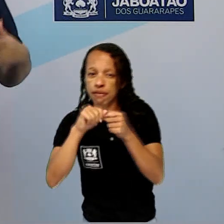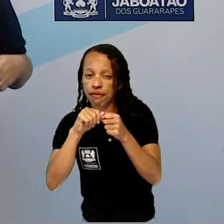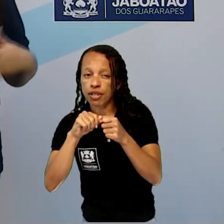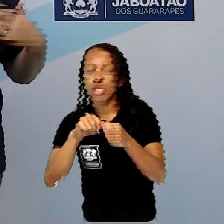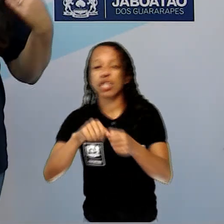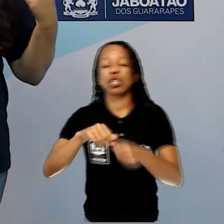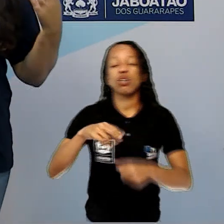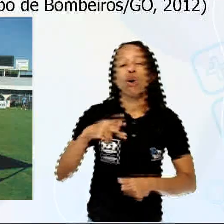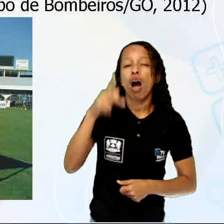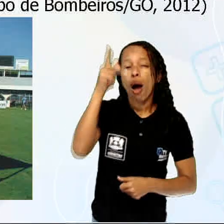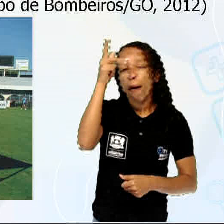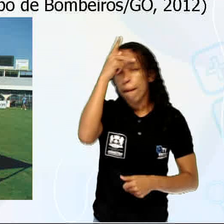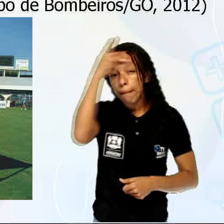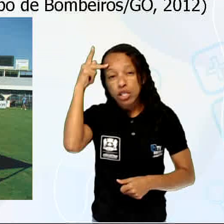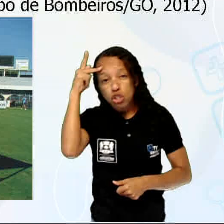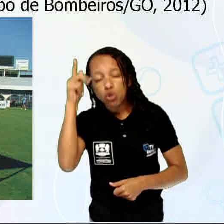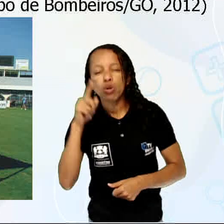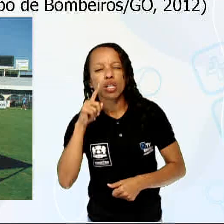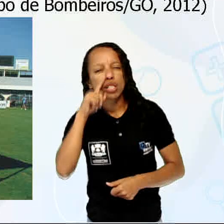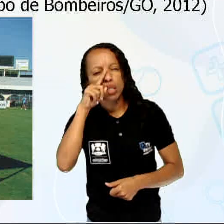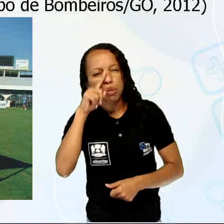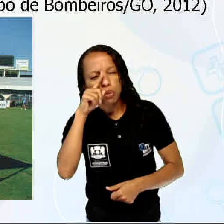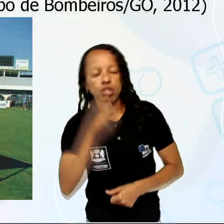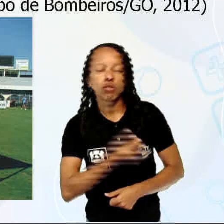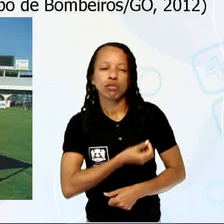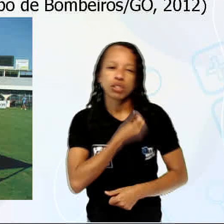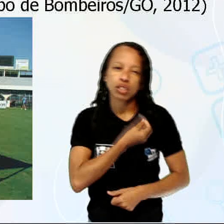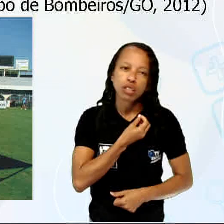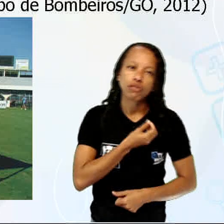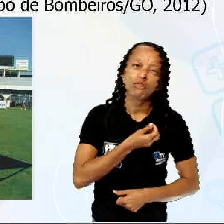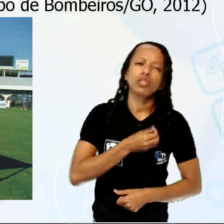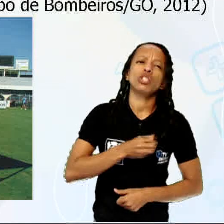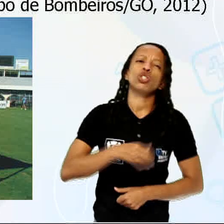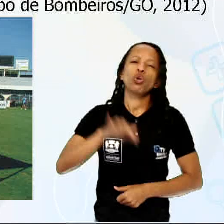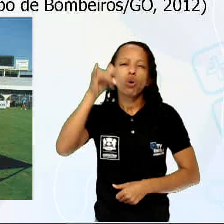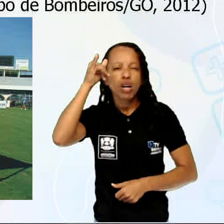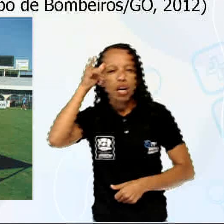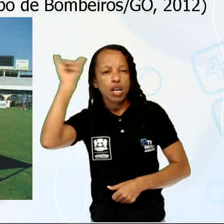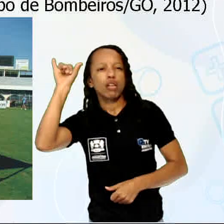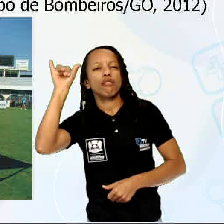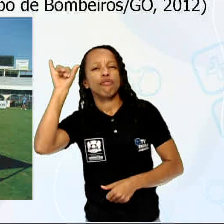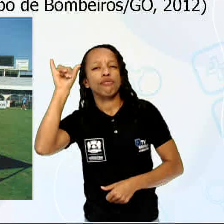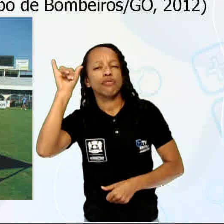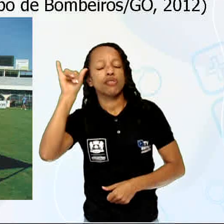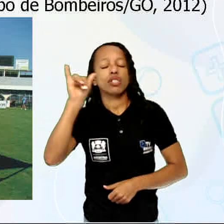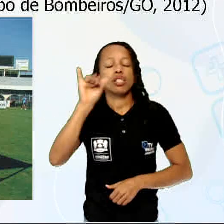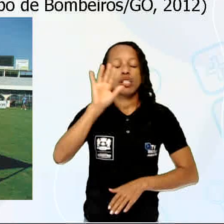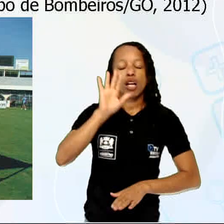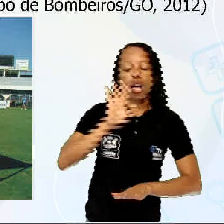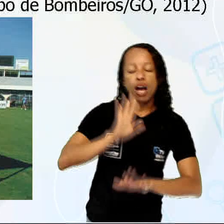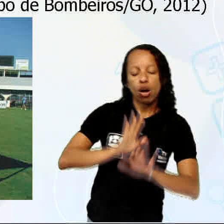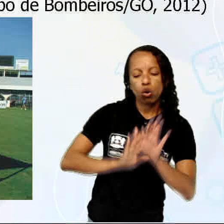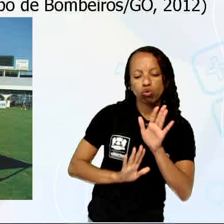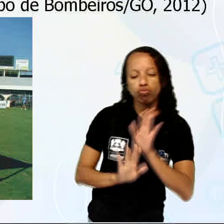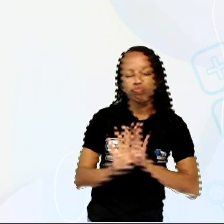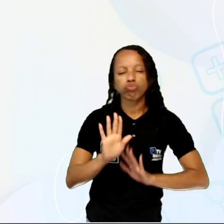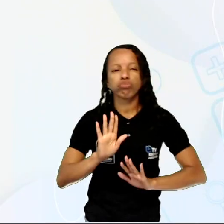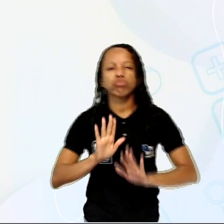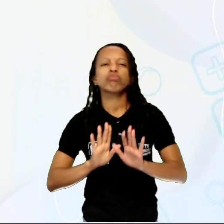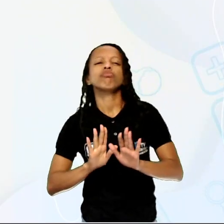visando manter os sinais vitais e evitando o agravamento, até que ela receba uma assistência definitiva.